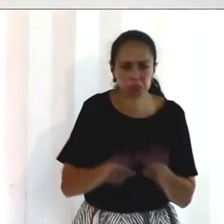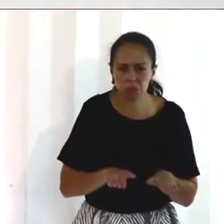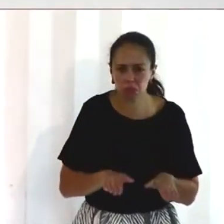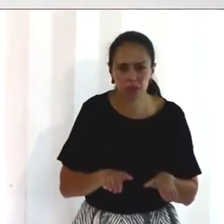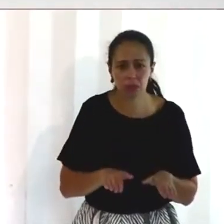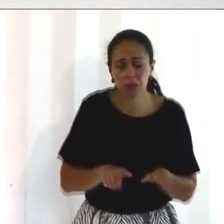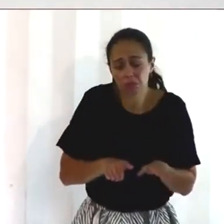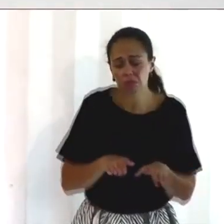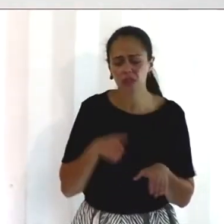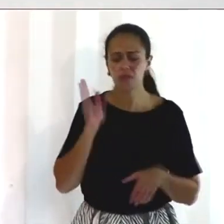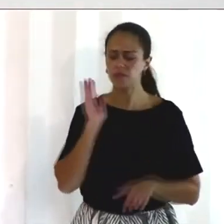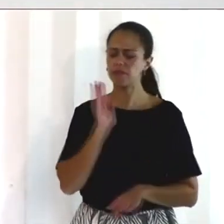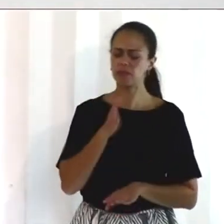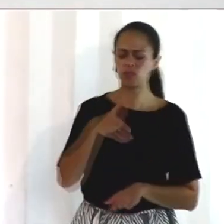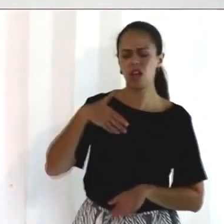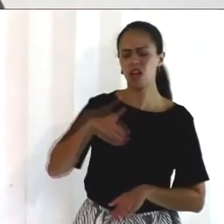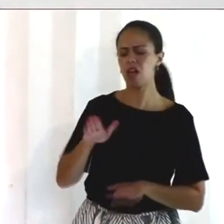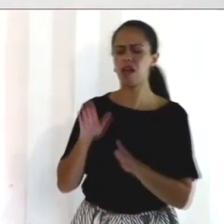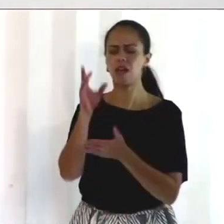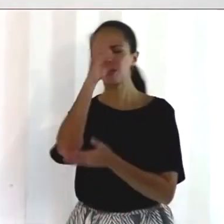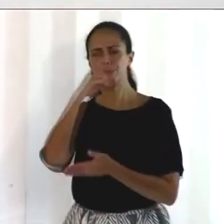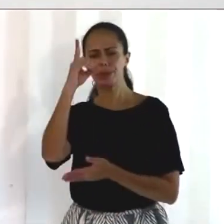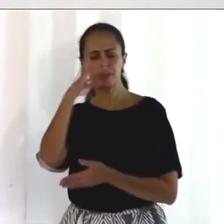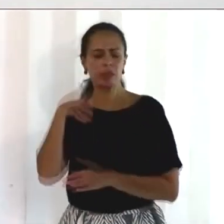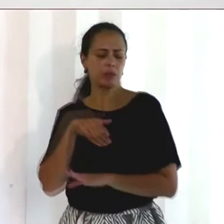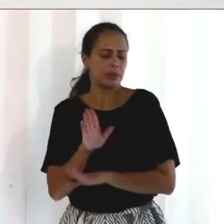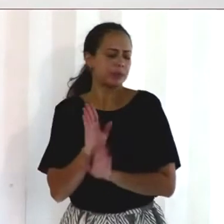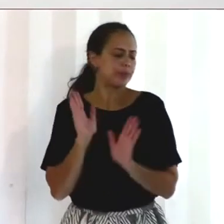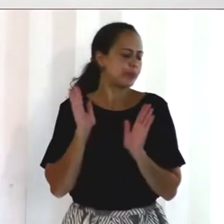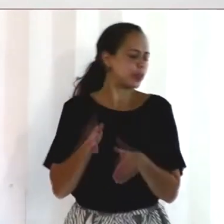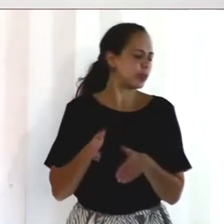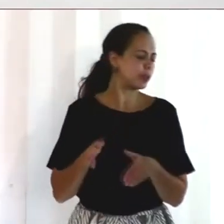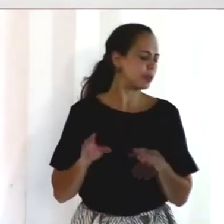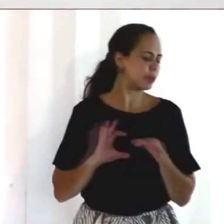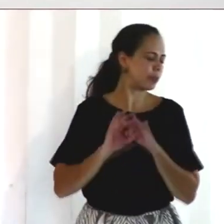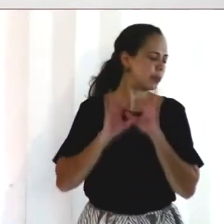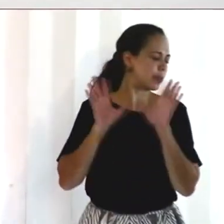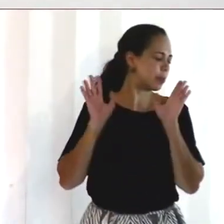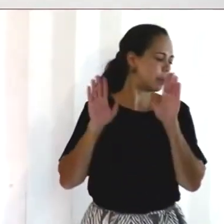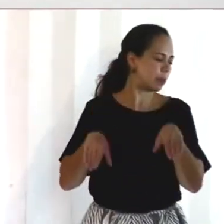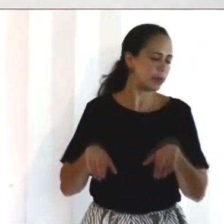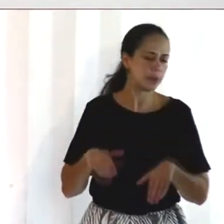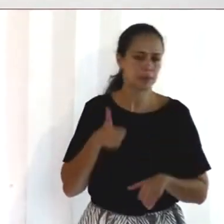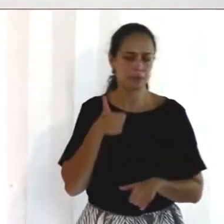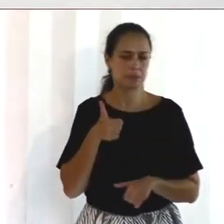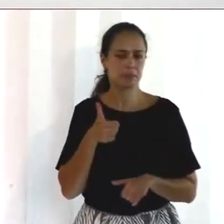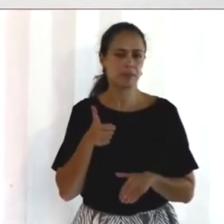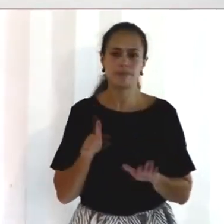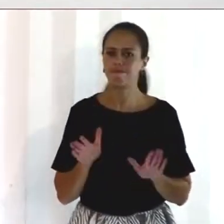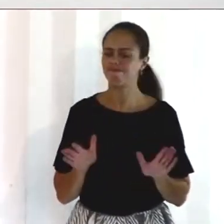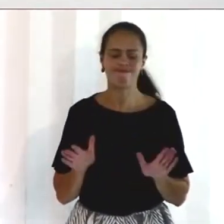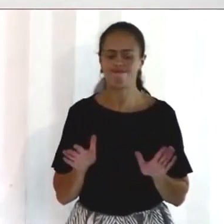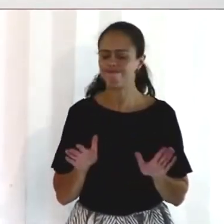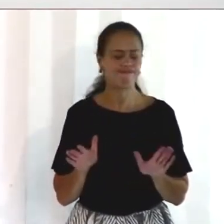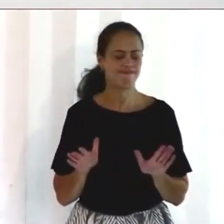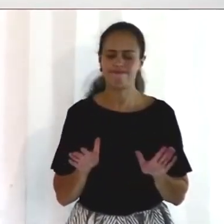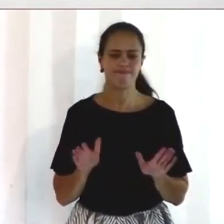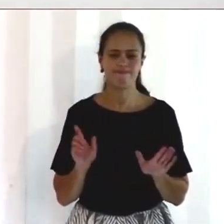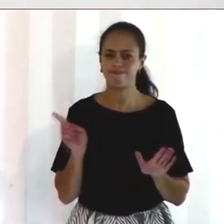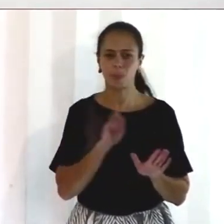já praticaram a verdadeira religião, foram à igreja no domingo. Não, meus irmãos, não é